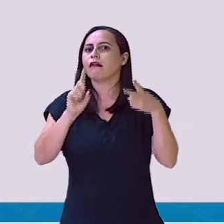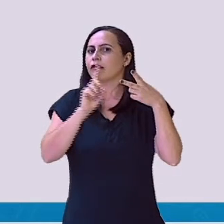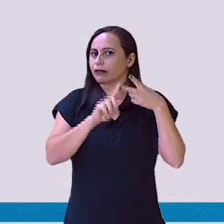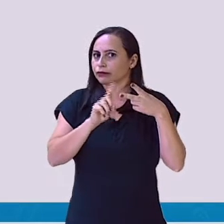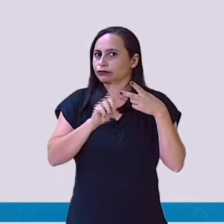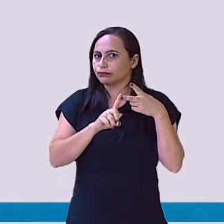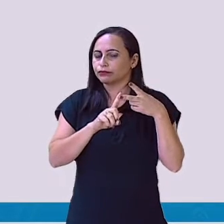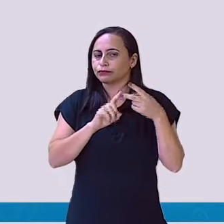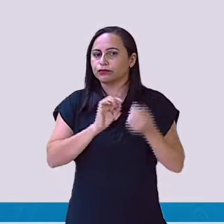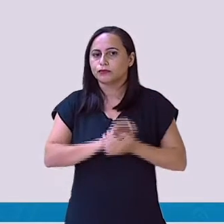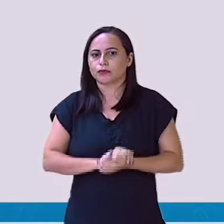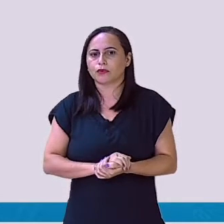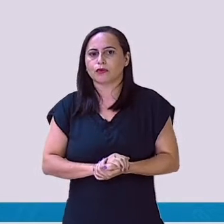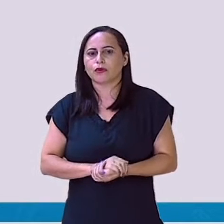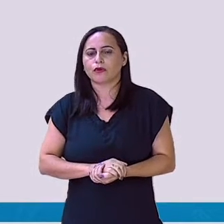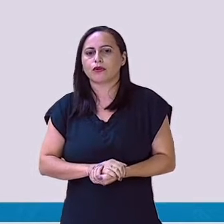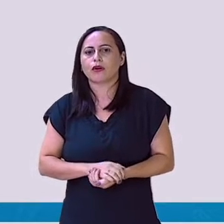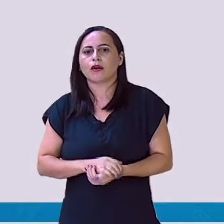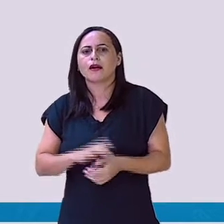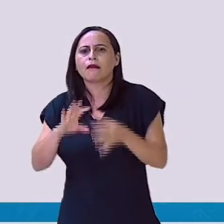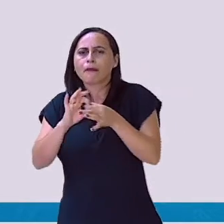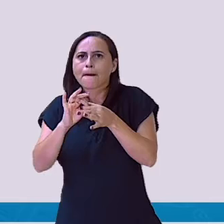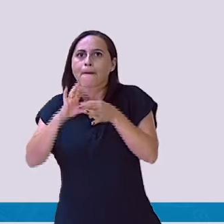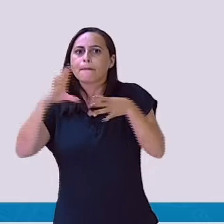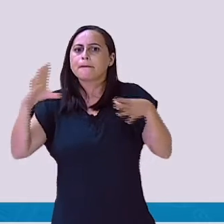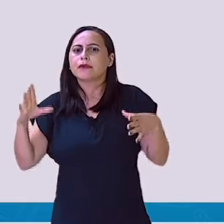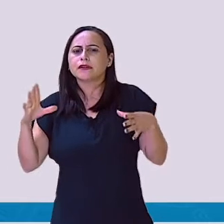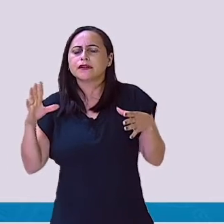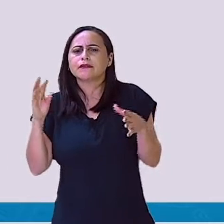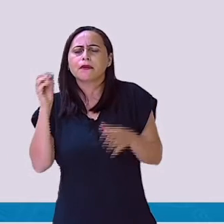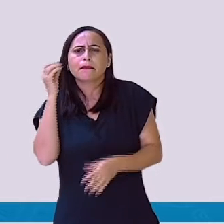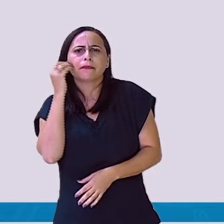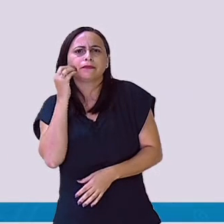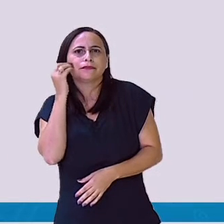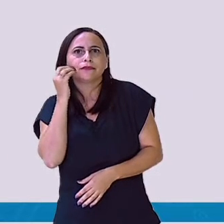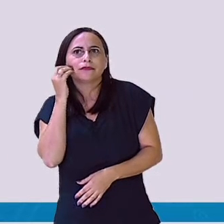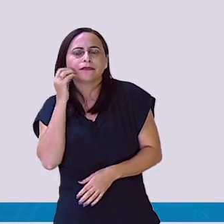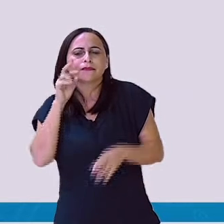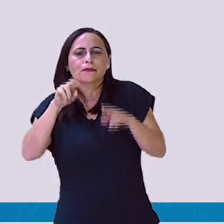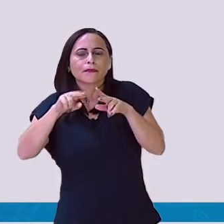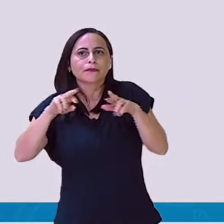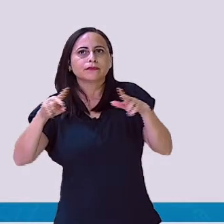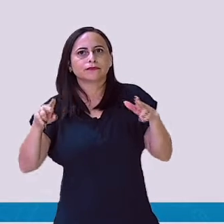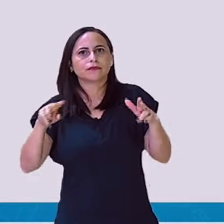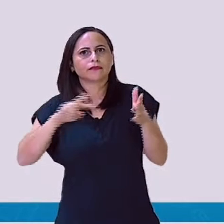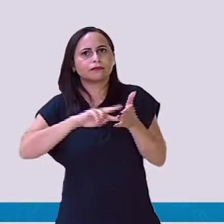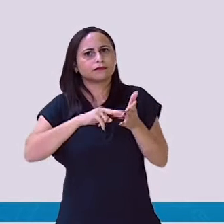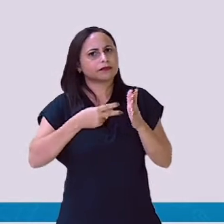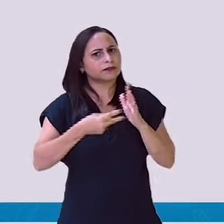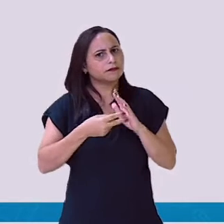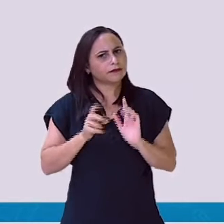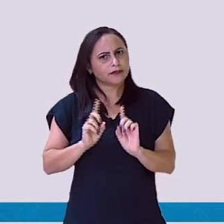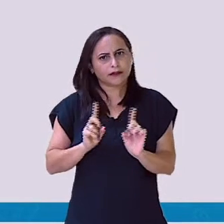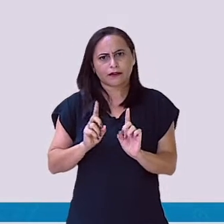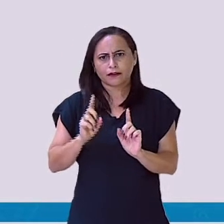Segundo, sermos livres para tentar algo não significa